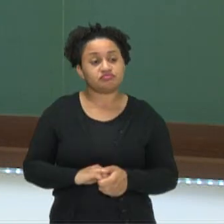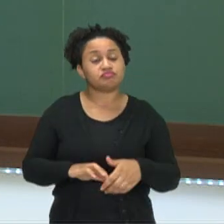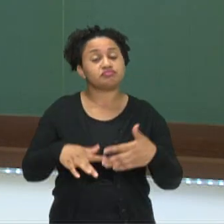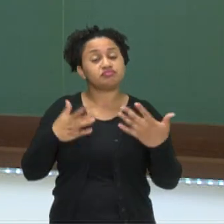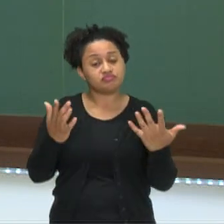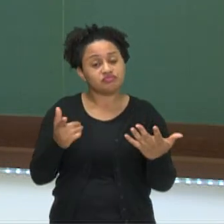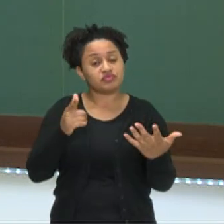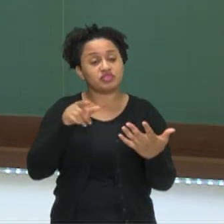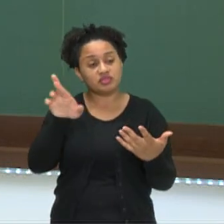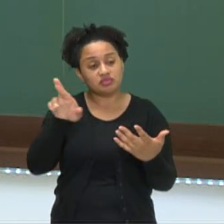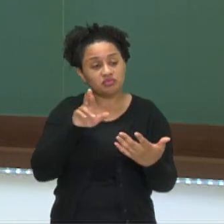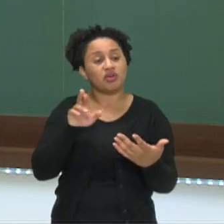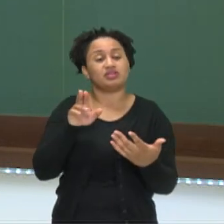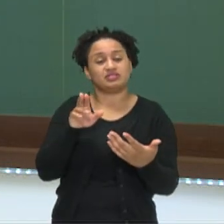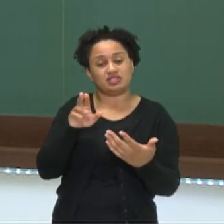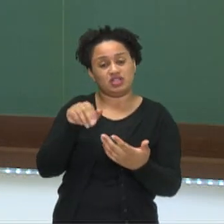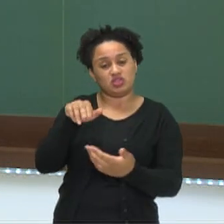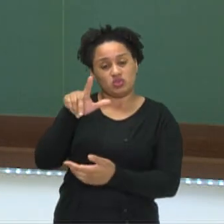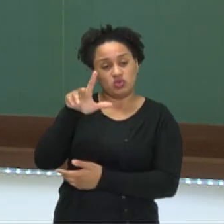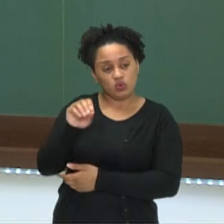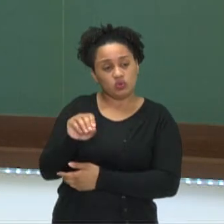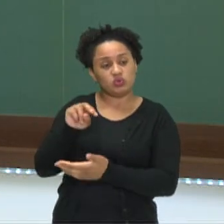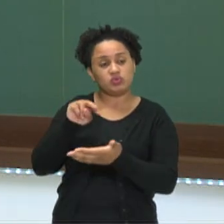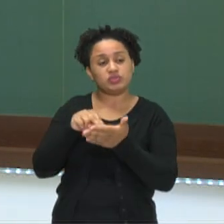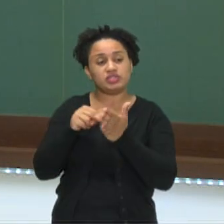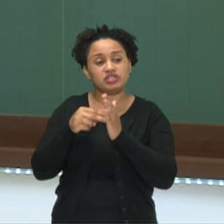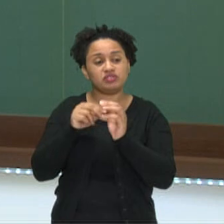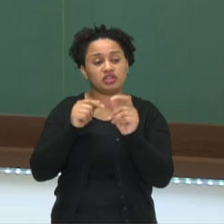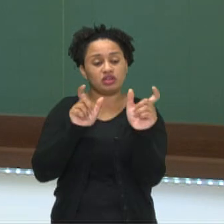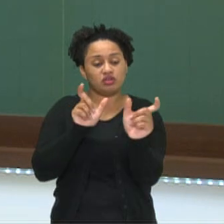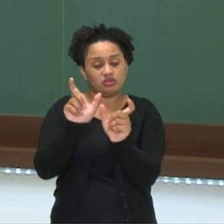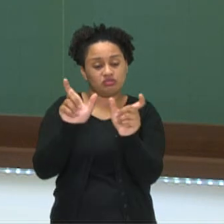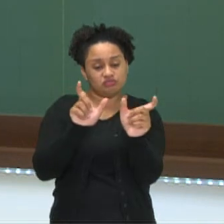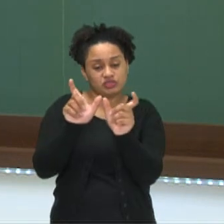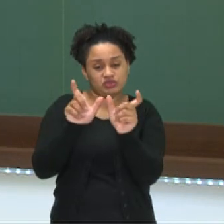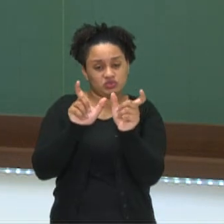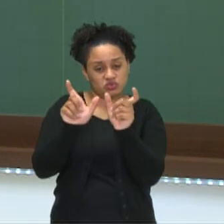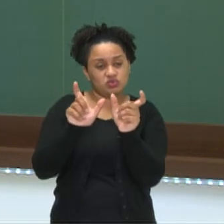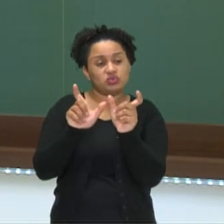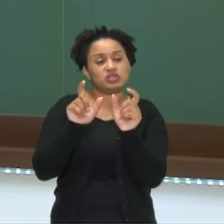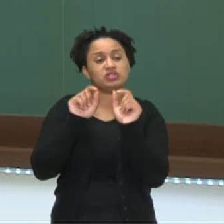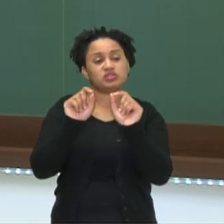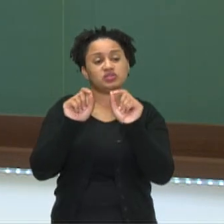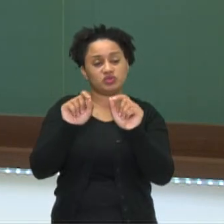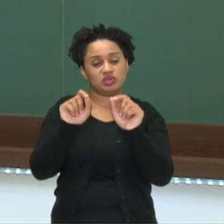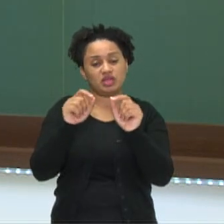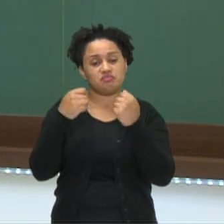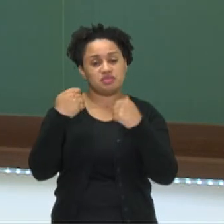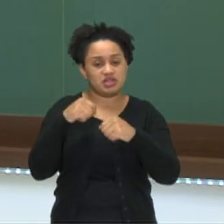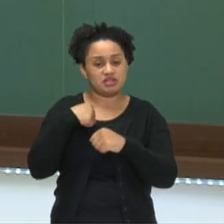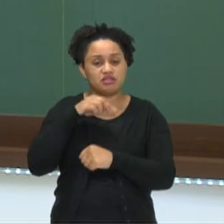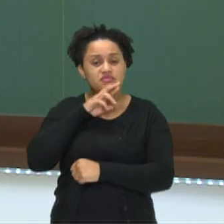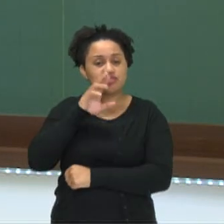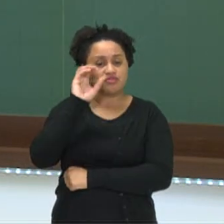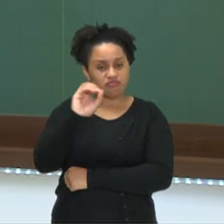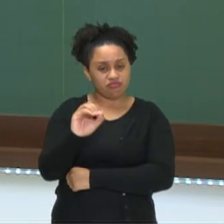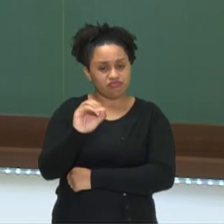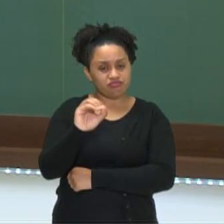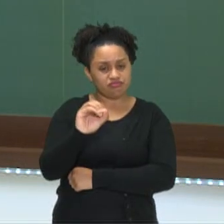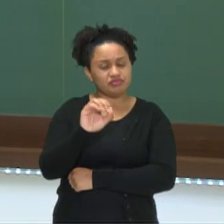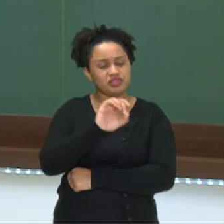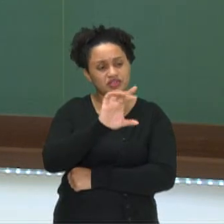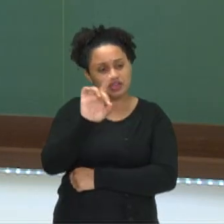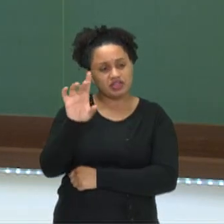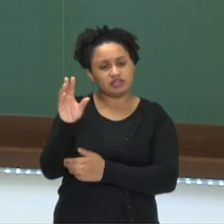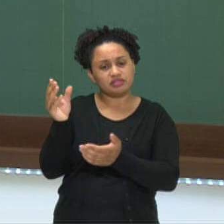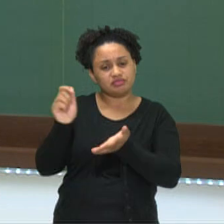é nulo, o que acontece? Significa que um dos dois fatores tem que ser igual a 0. Então, escreve cada um